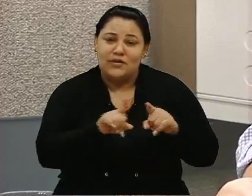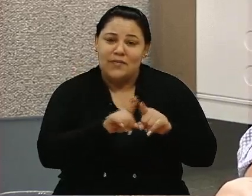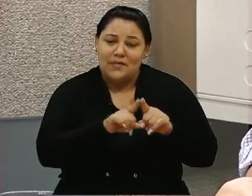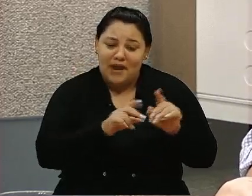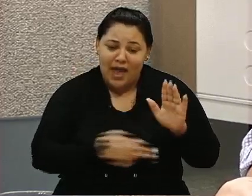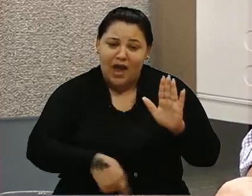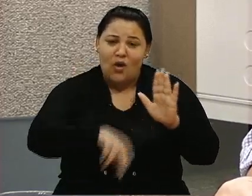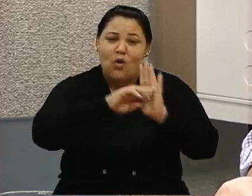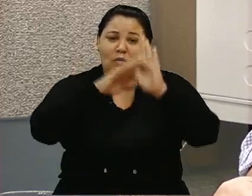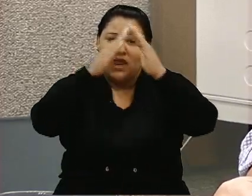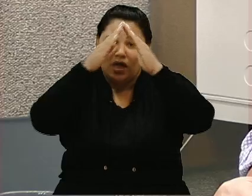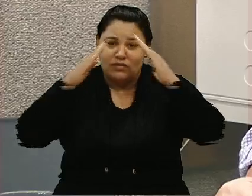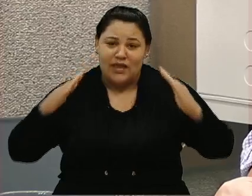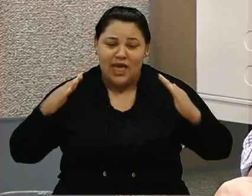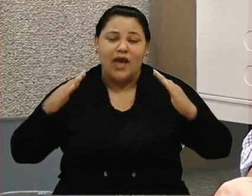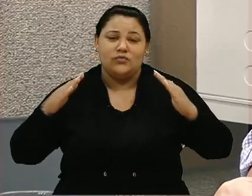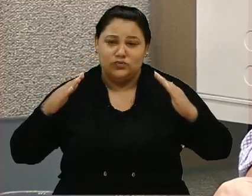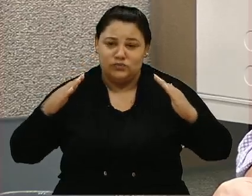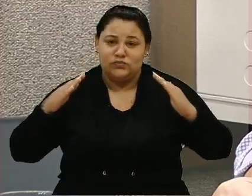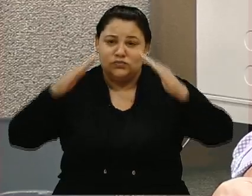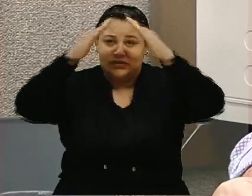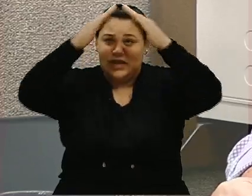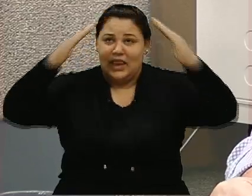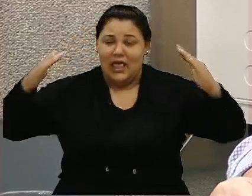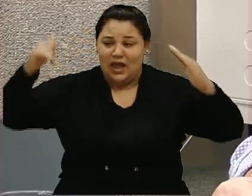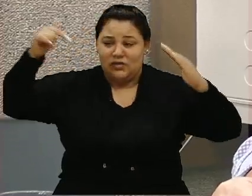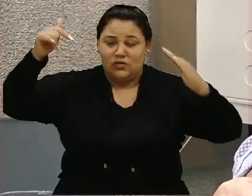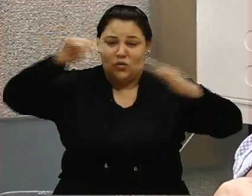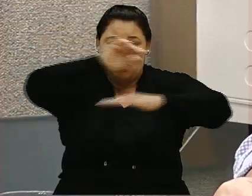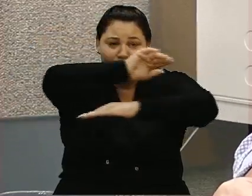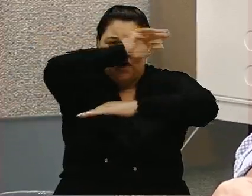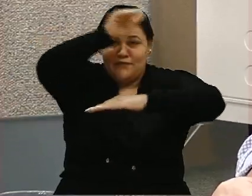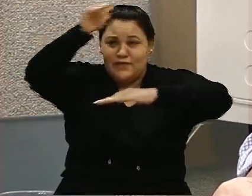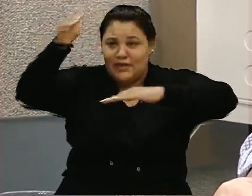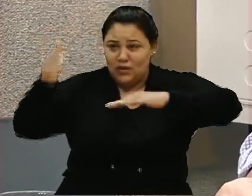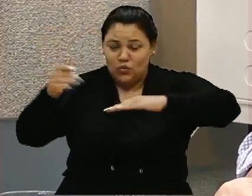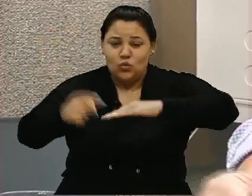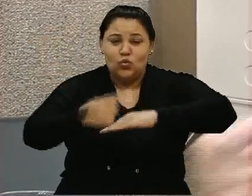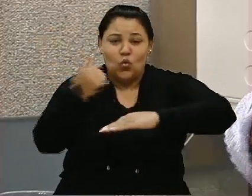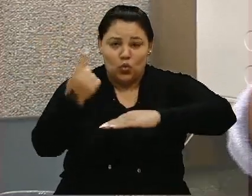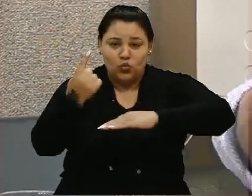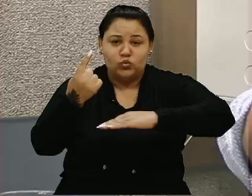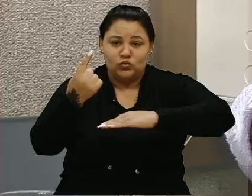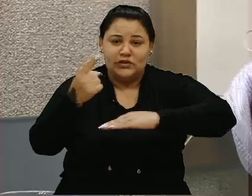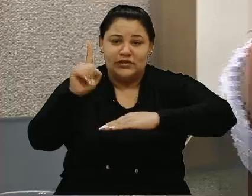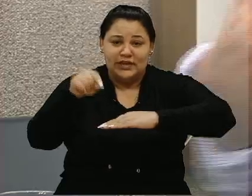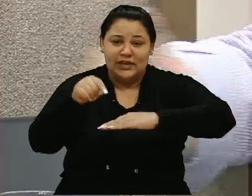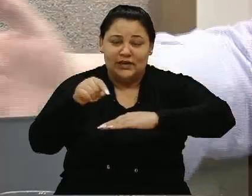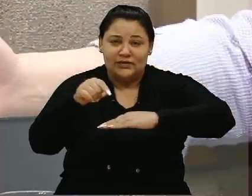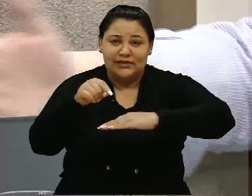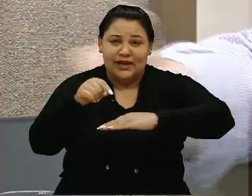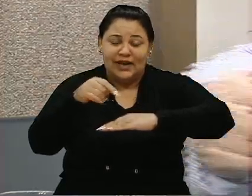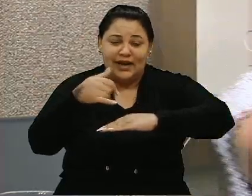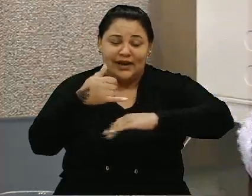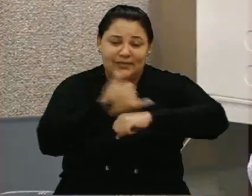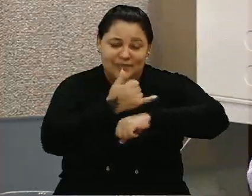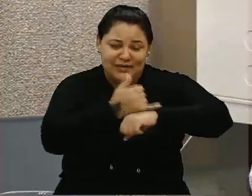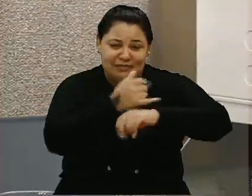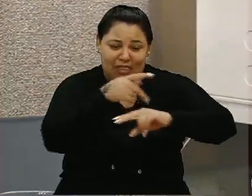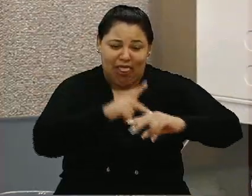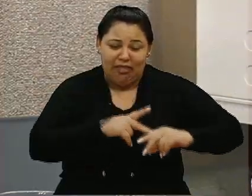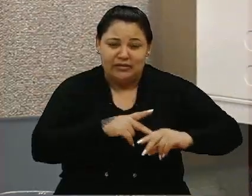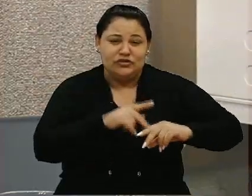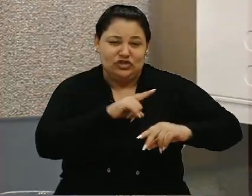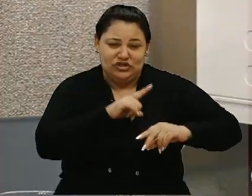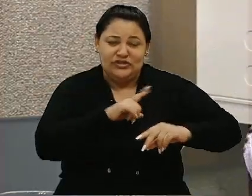do telhado, né, do pavilhão número 1, né, que é o da fundição, que é o mais importante, é o que mais está depredado agora,